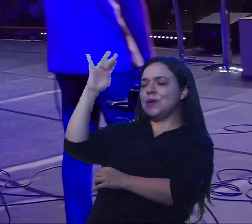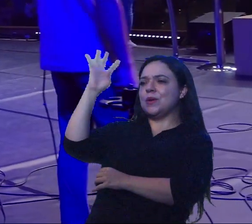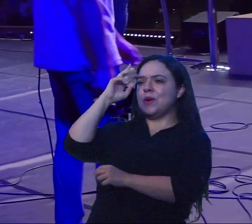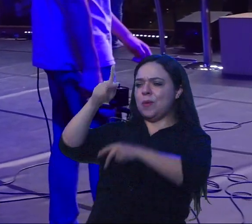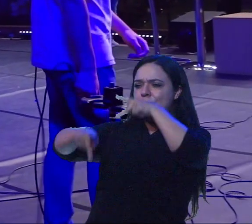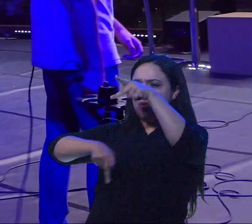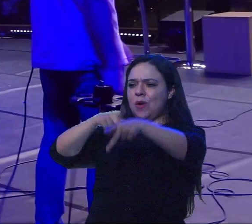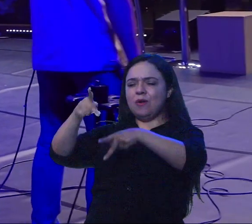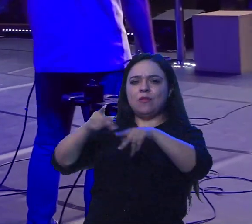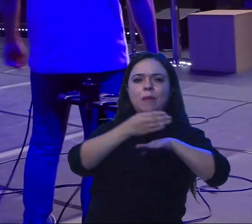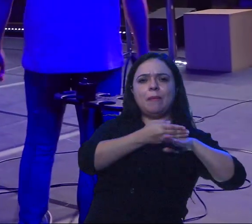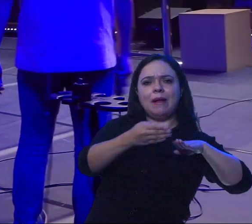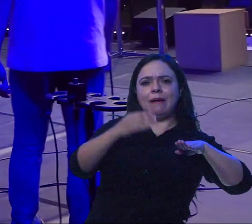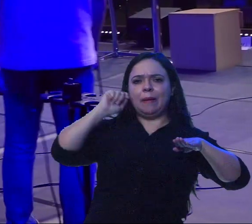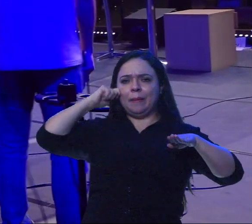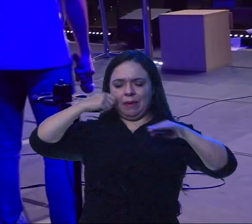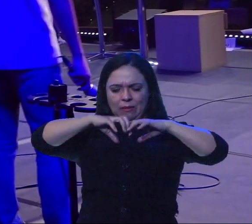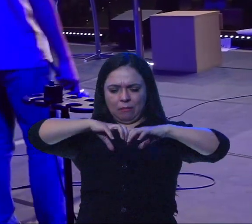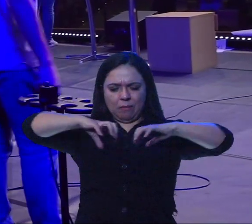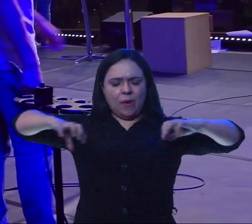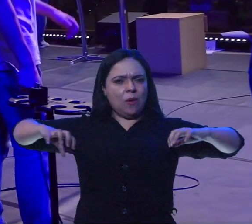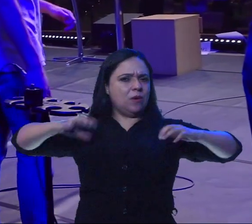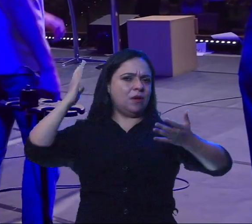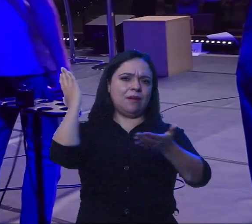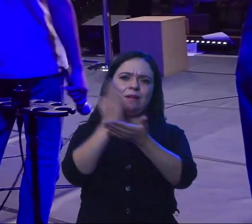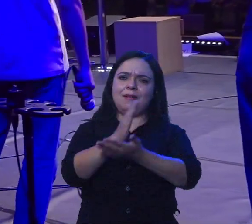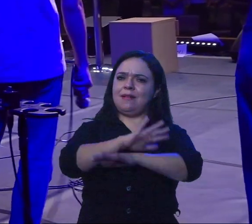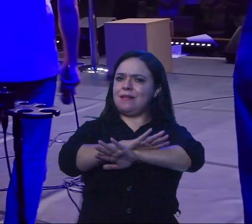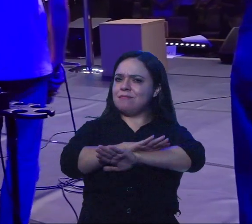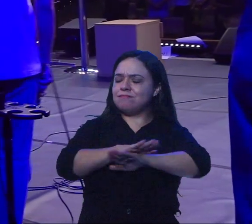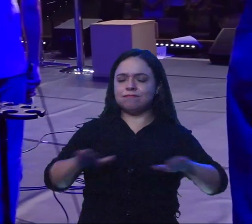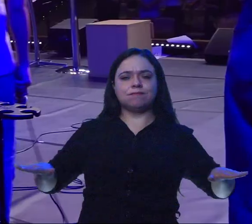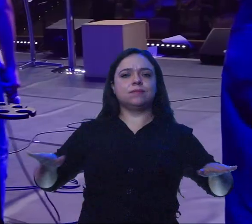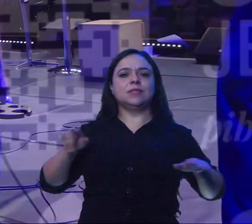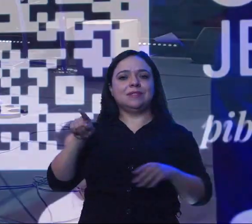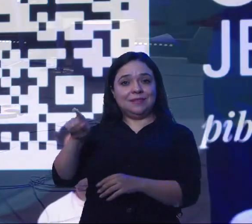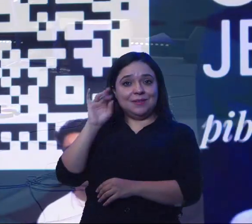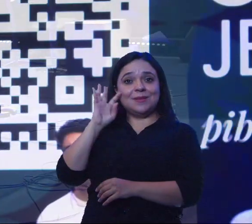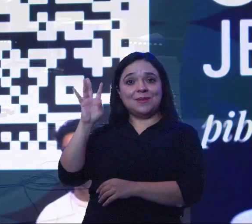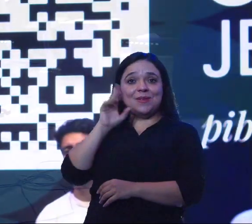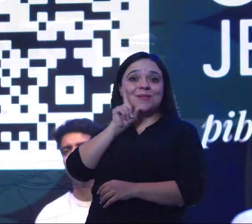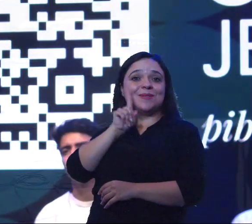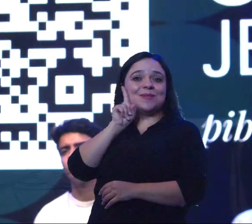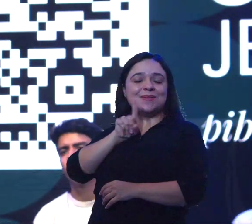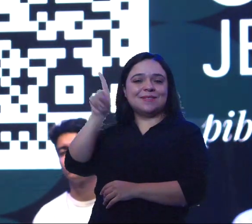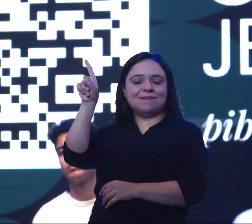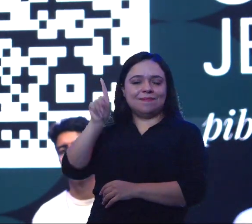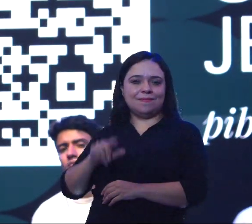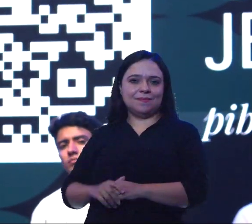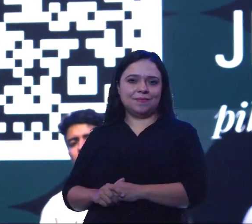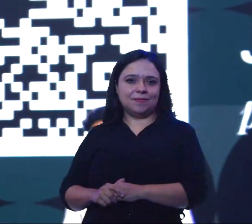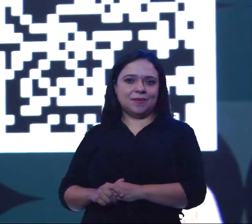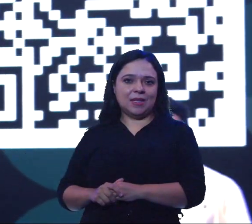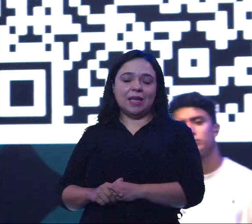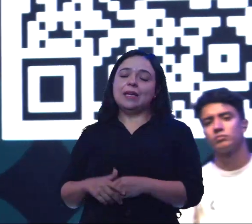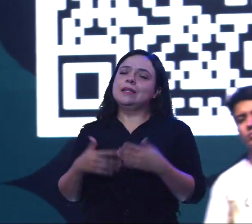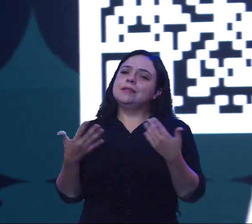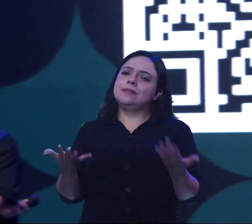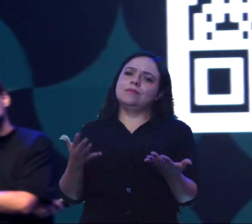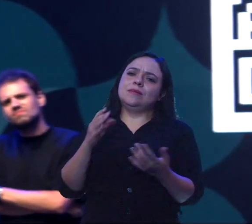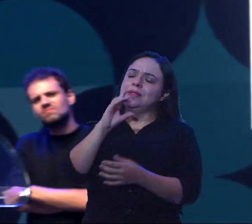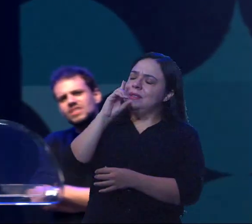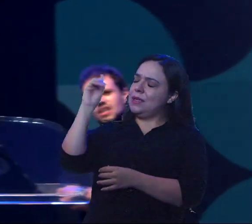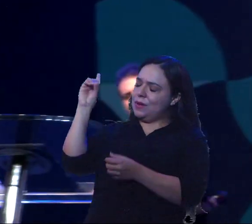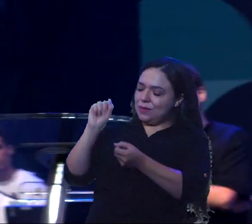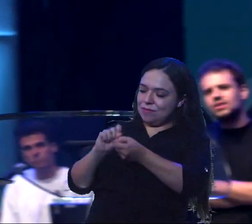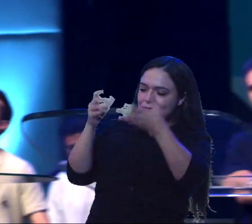povo que não vai mais ser separado simplesmente por uma segregação racial. Mas sabe, eu creio que Deus tem coisas novas